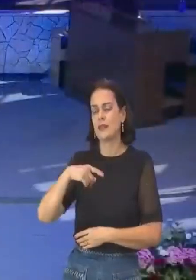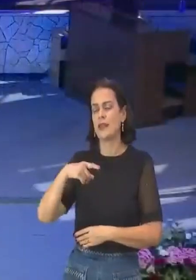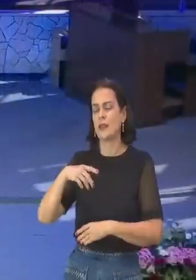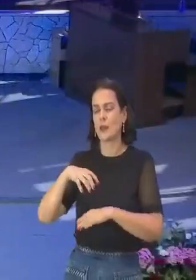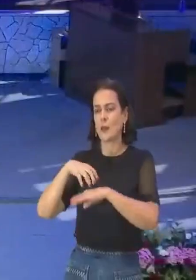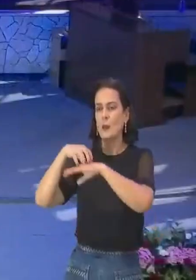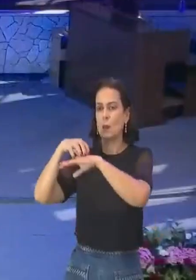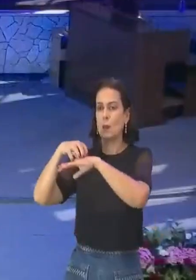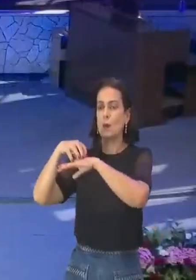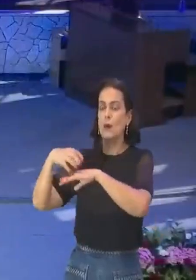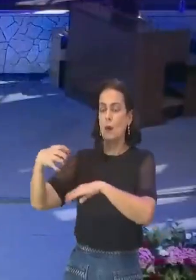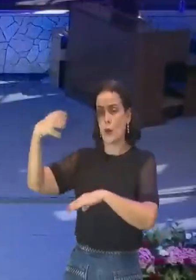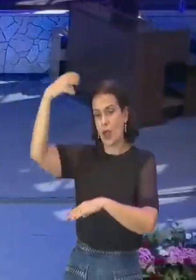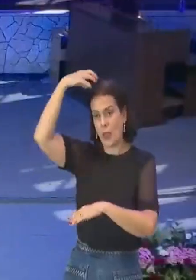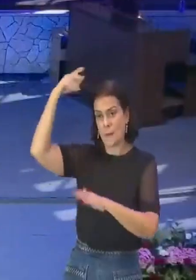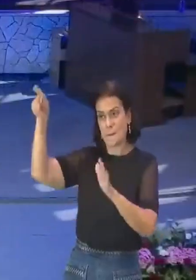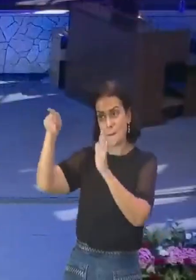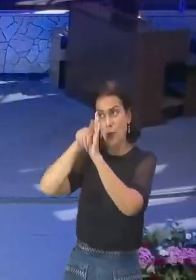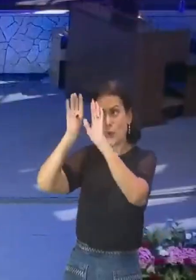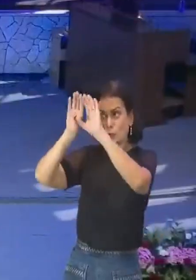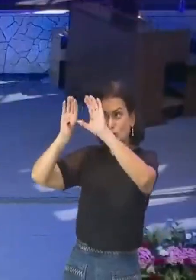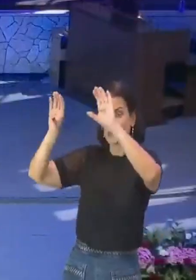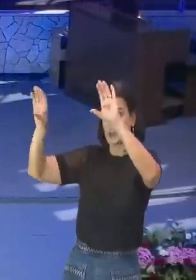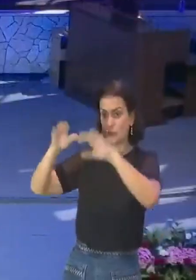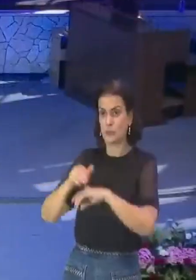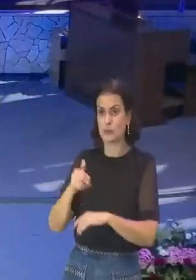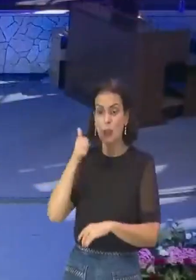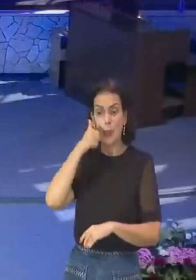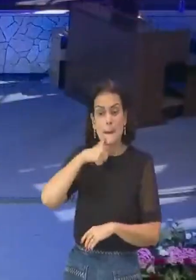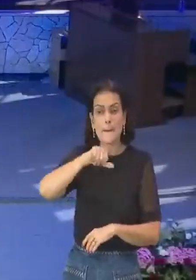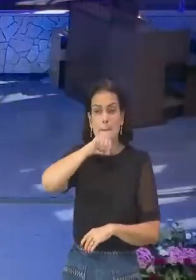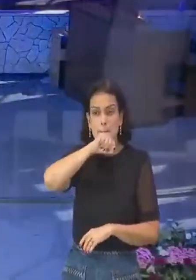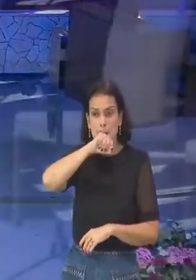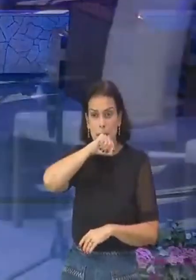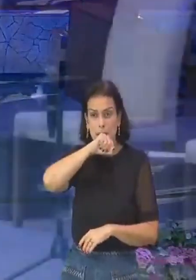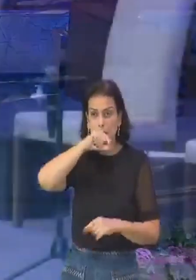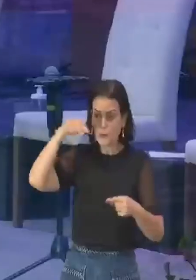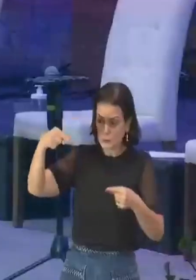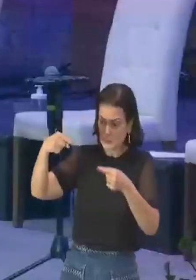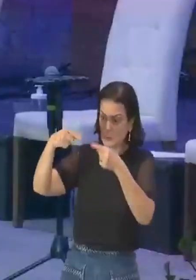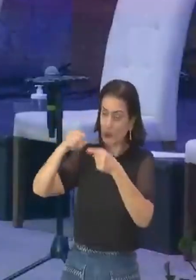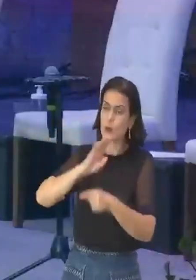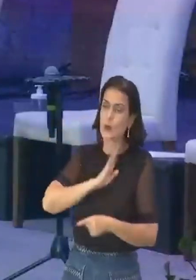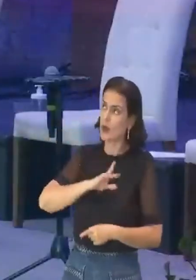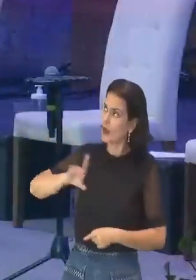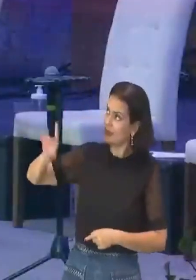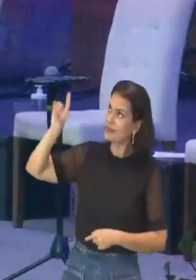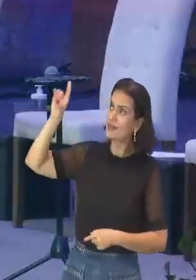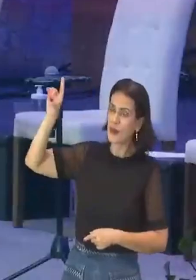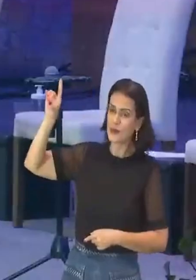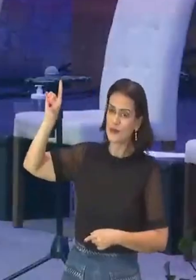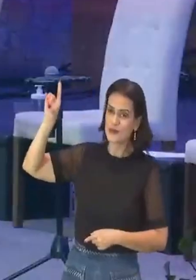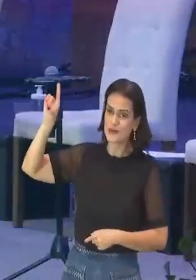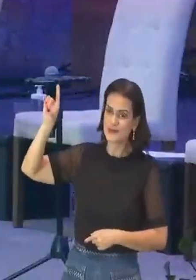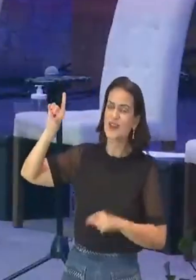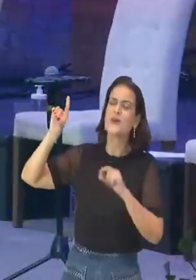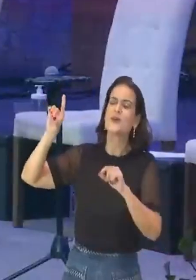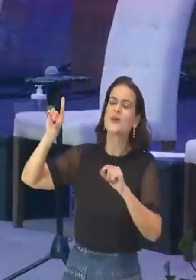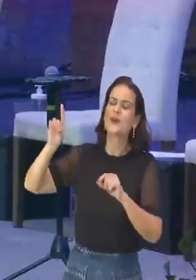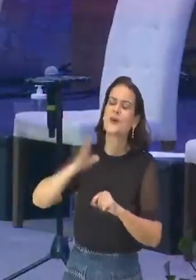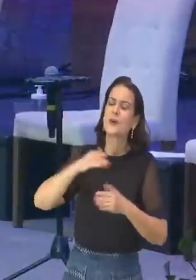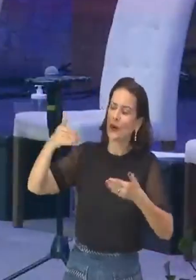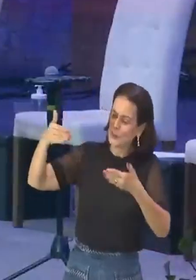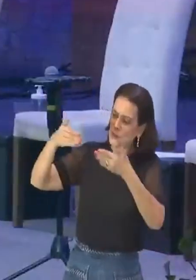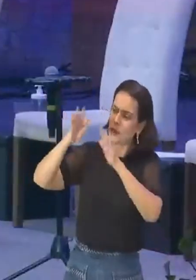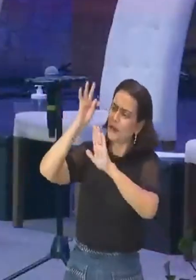céus. Uma mãe que busca agradar o coração de Deus é uma mãe que está alinhada com o